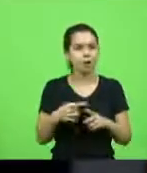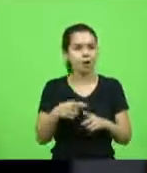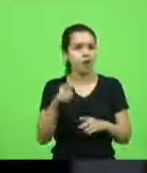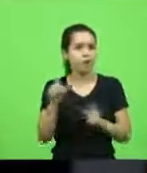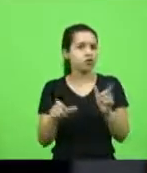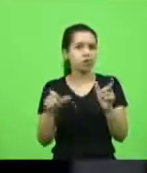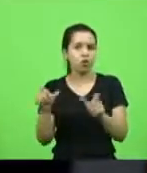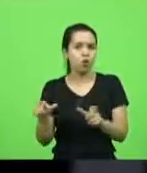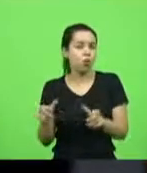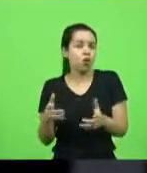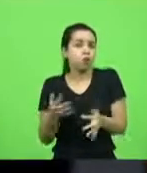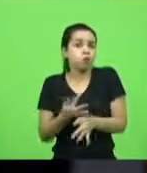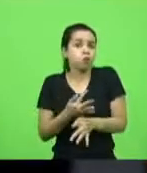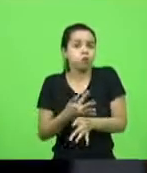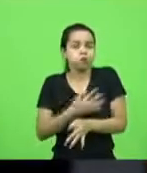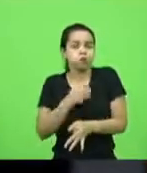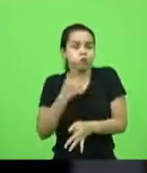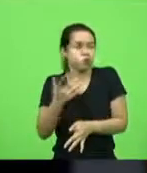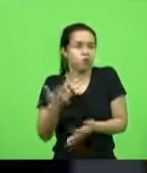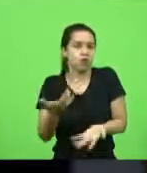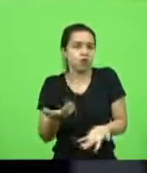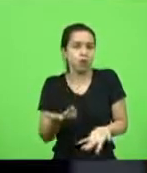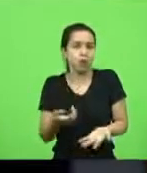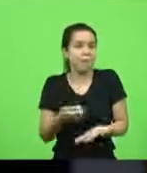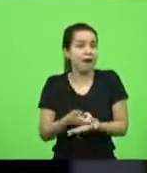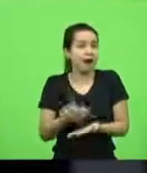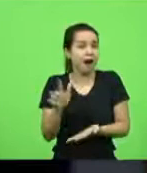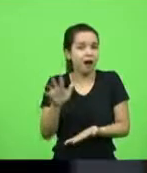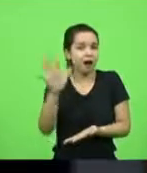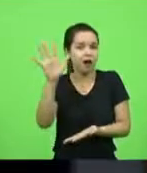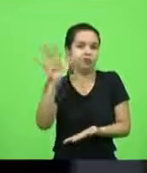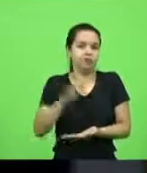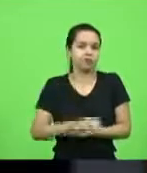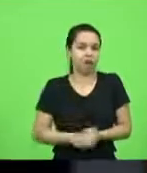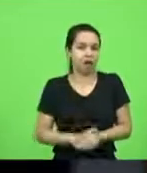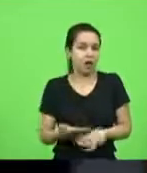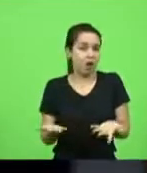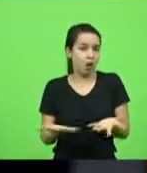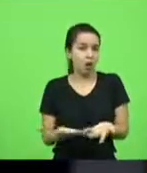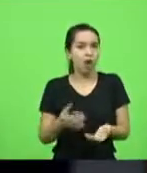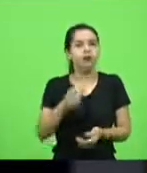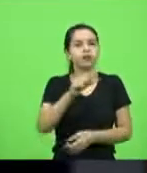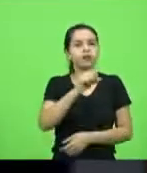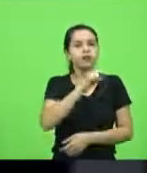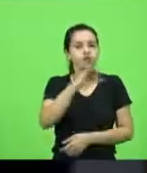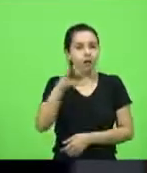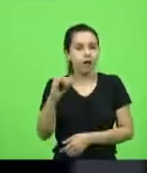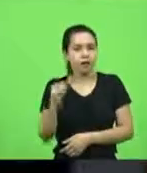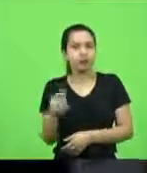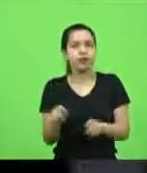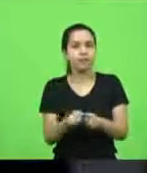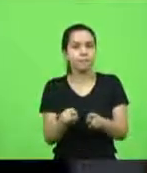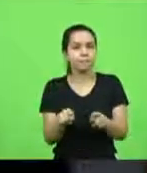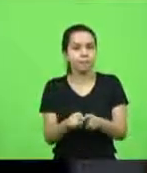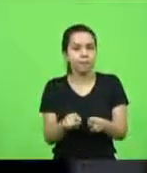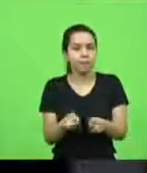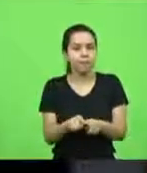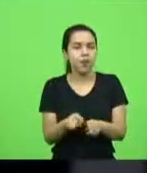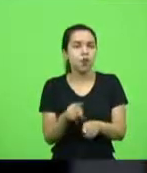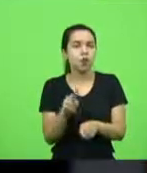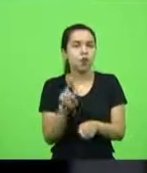já estão pagando muito a mesma coisa lá em São Joaquim e vão começar a cobrar agora Urubici também só que